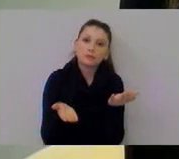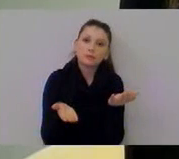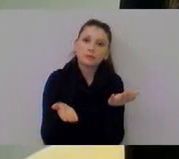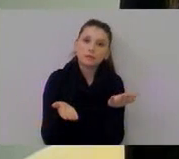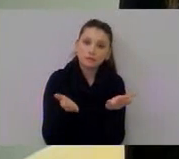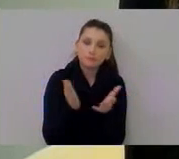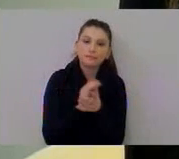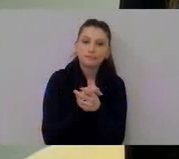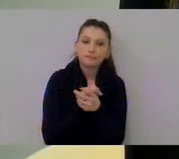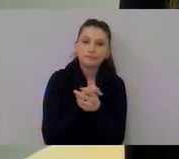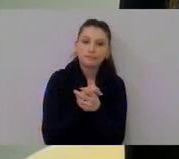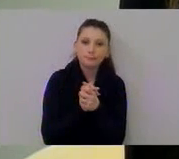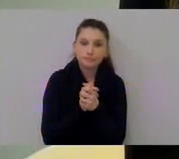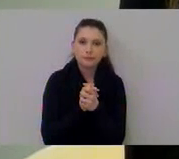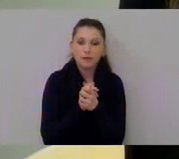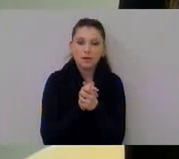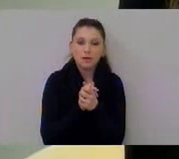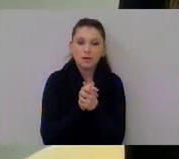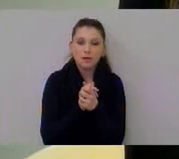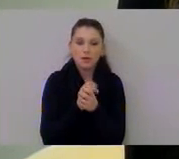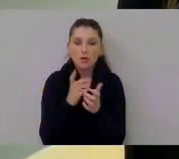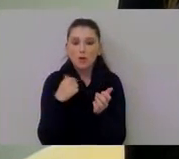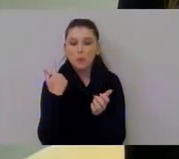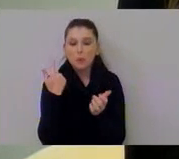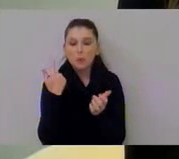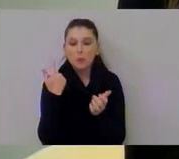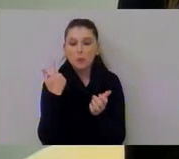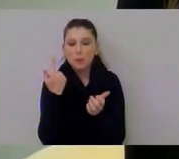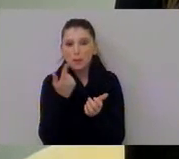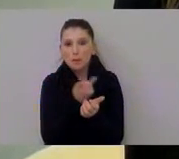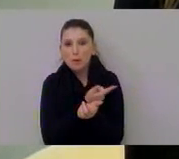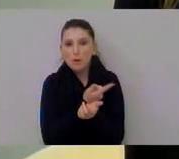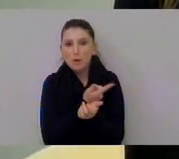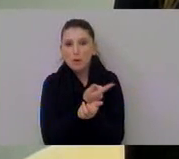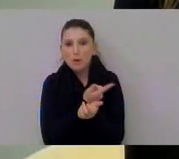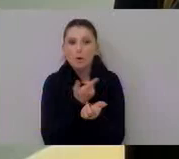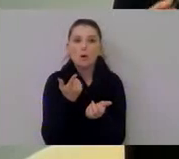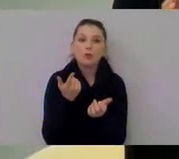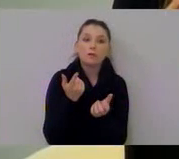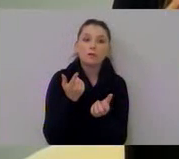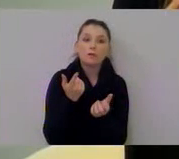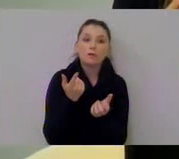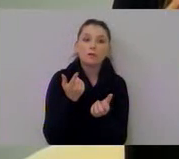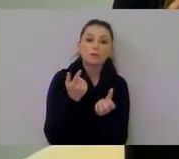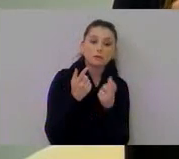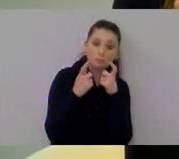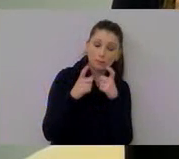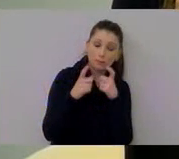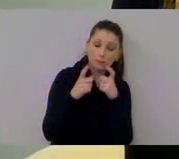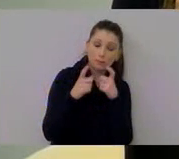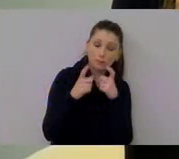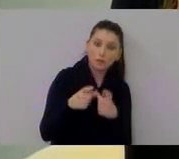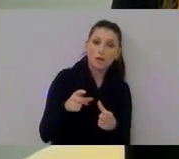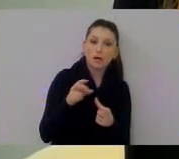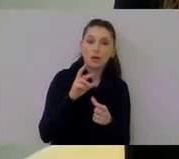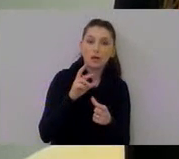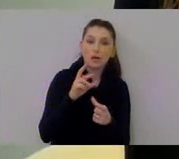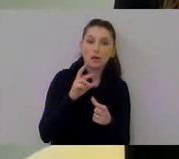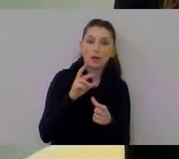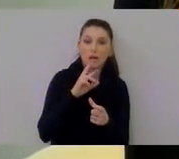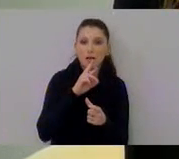da grande região do Rio Mãe, né, o Felzer também, a gente sabe como